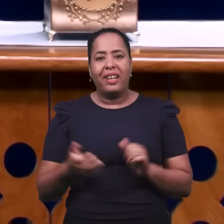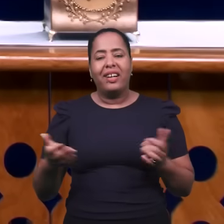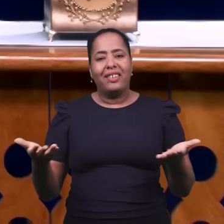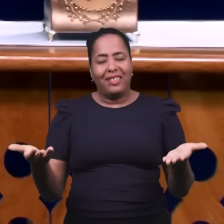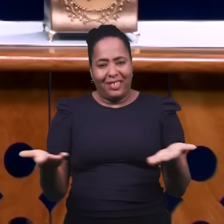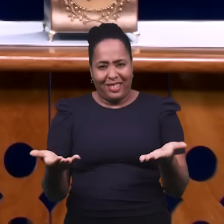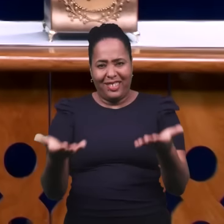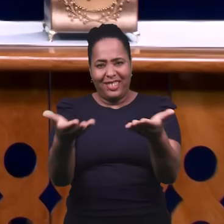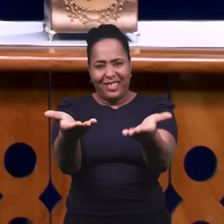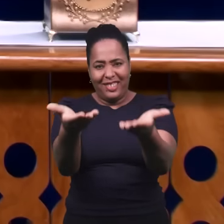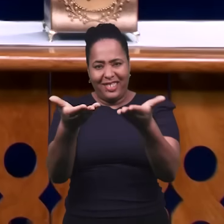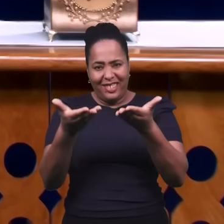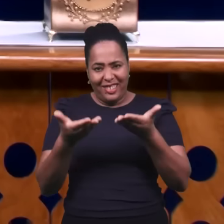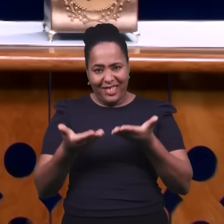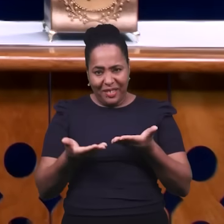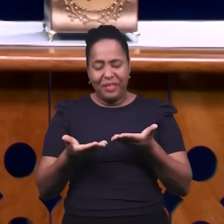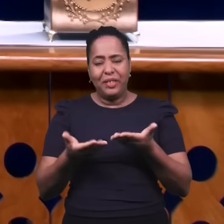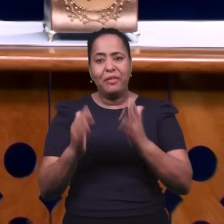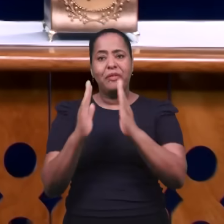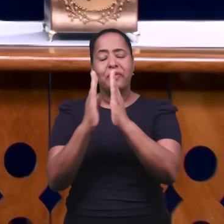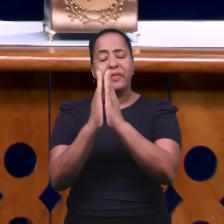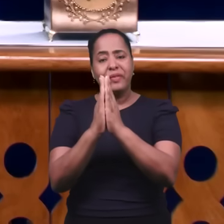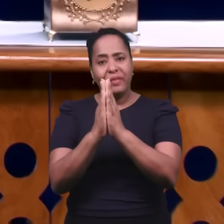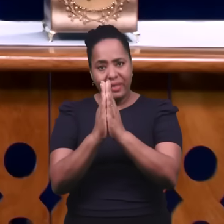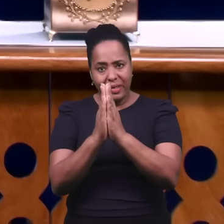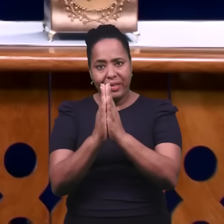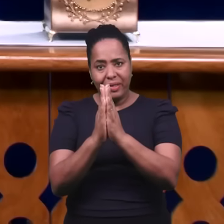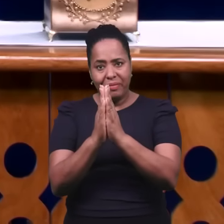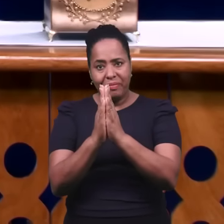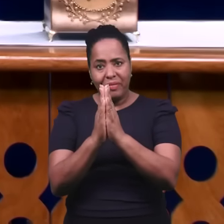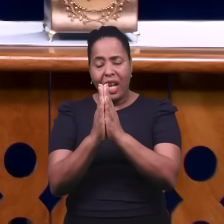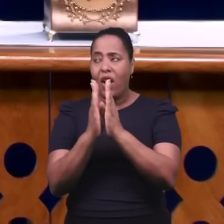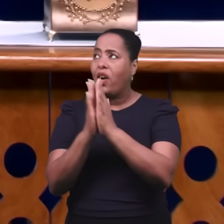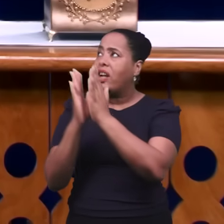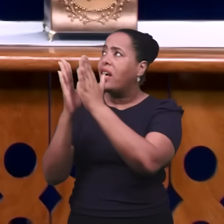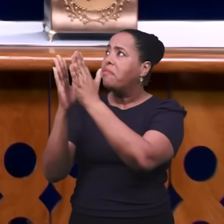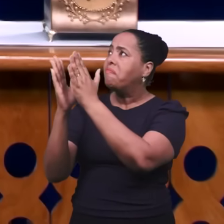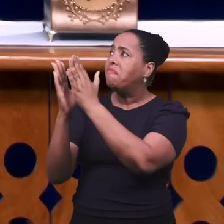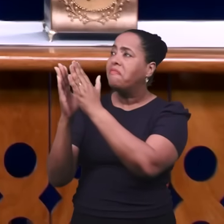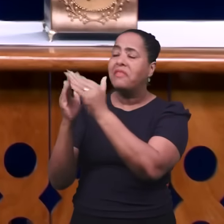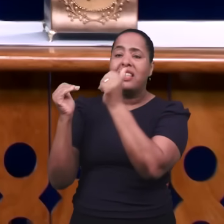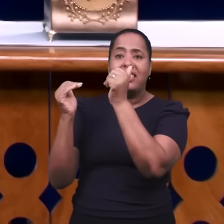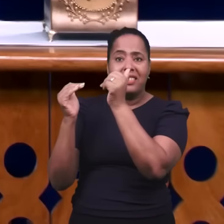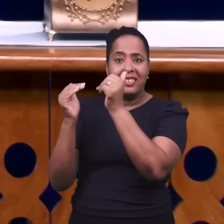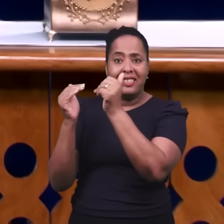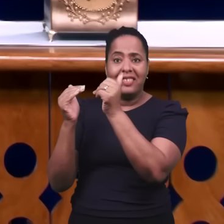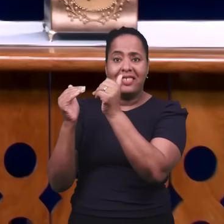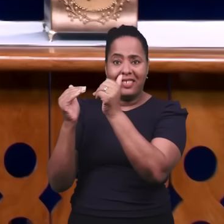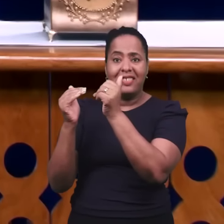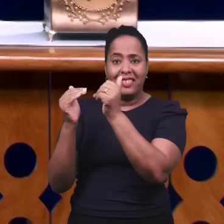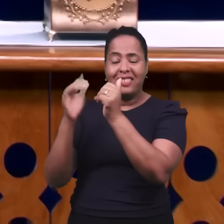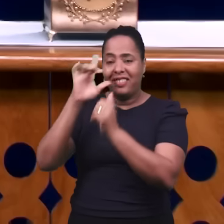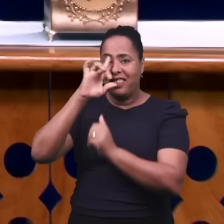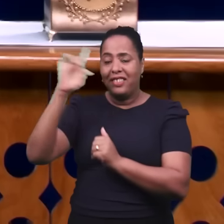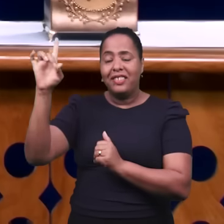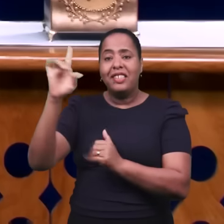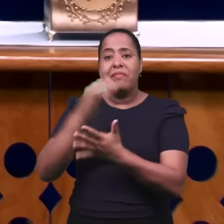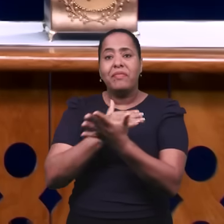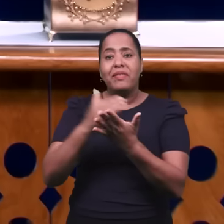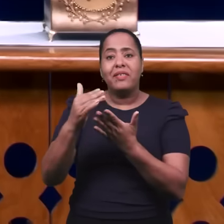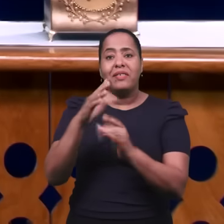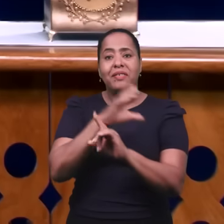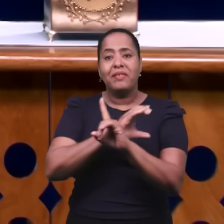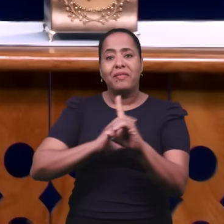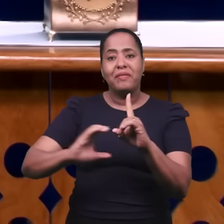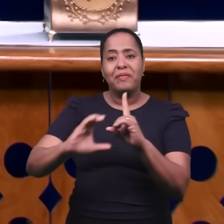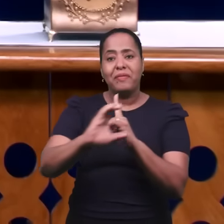estão conosco a fazermos uma oração de invocação a Deus, dando início a esse